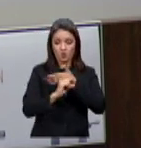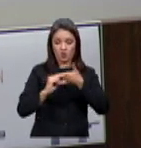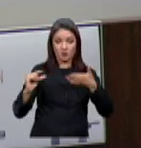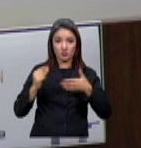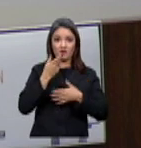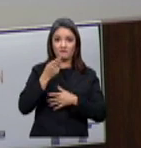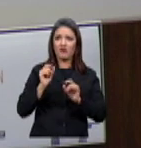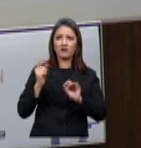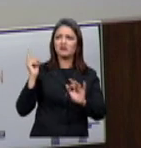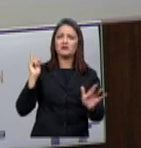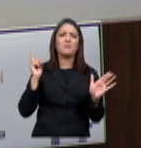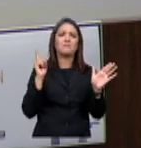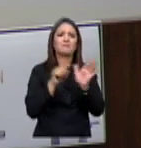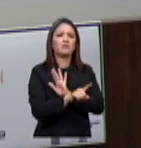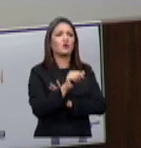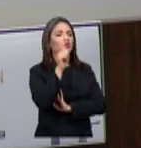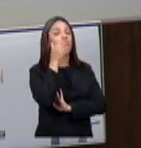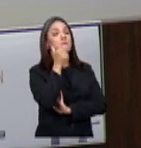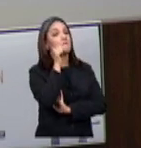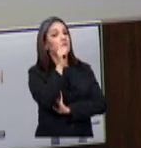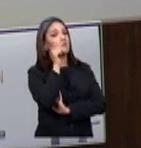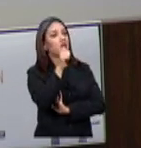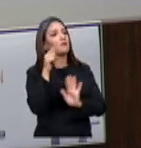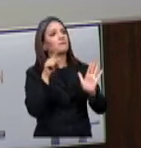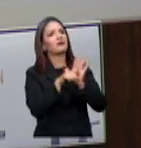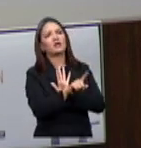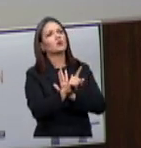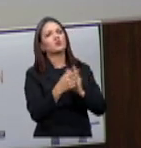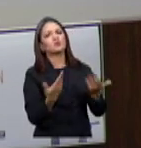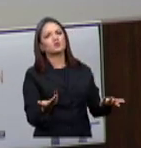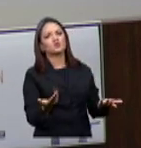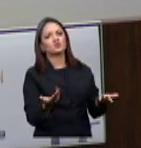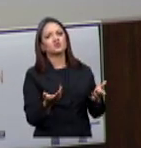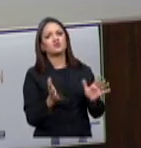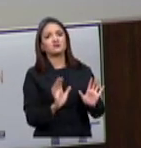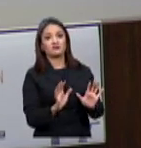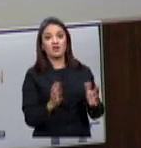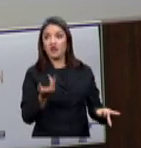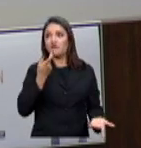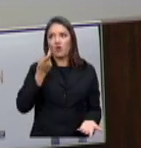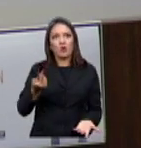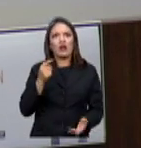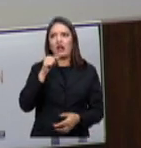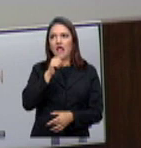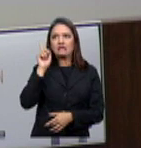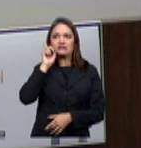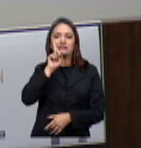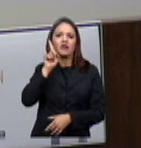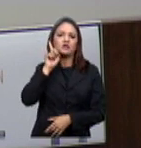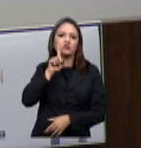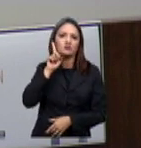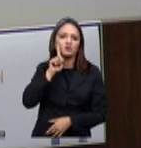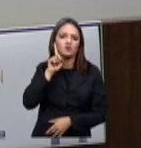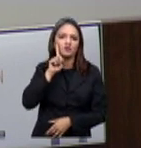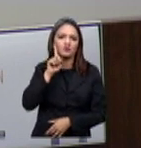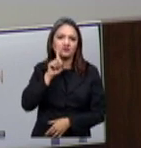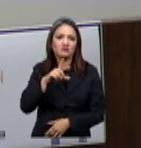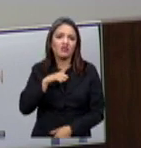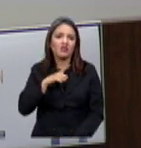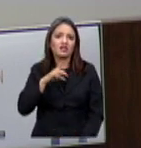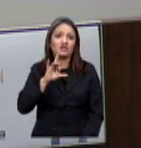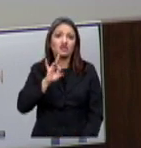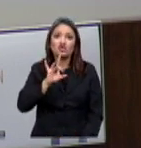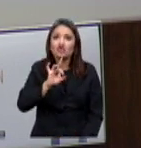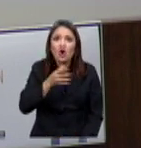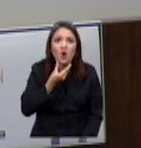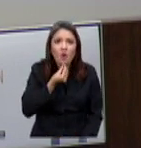quando perguntada sobre isso e disse que o nosso pré Uma Corte norte-americana havia